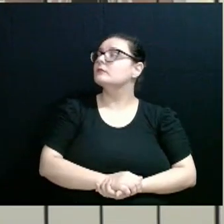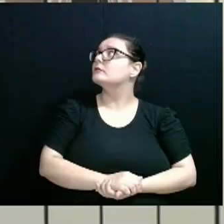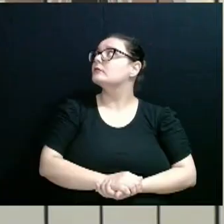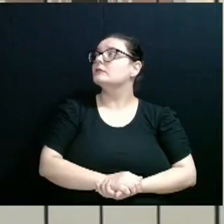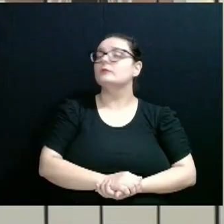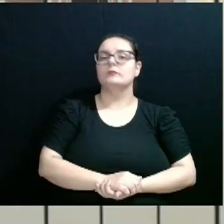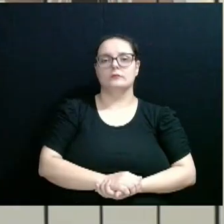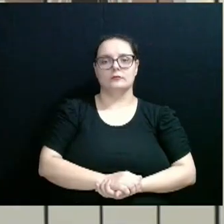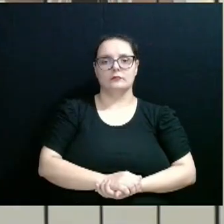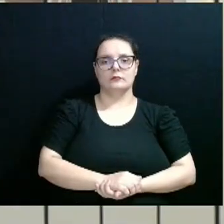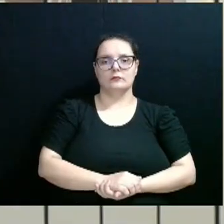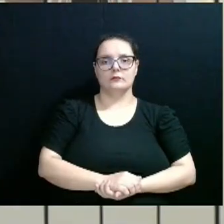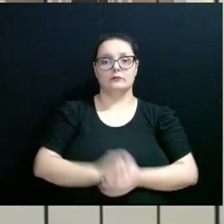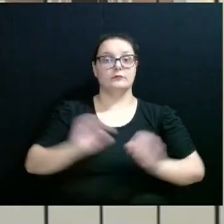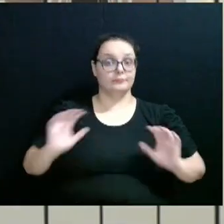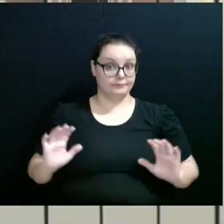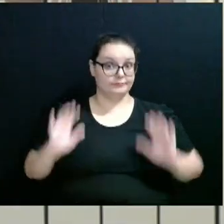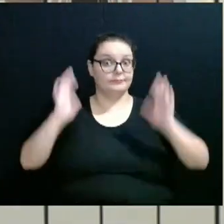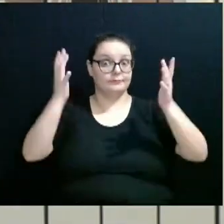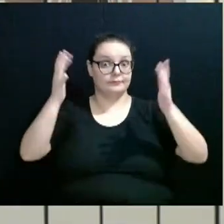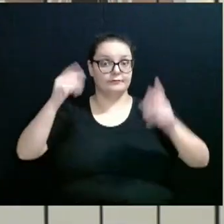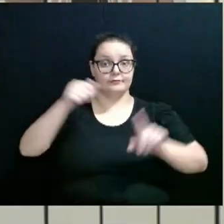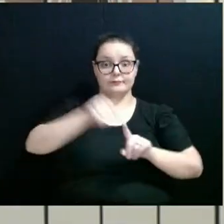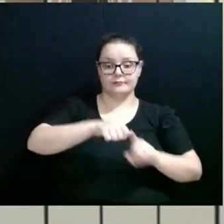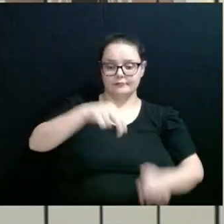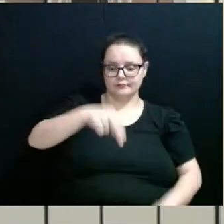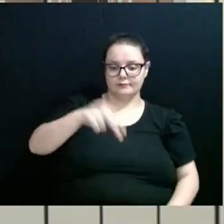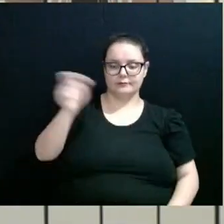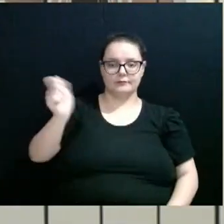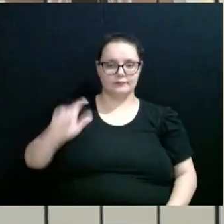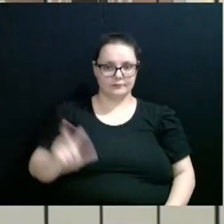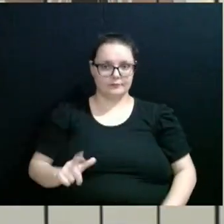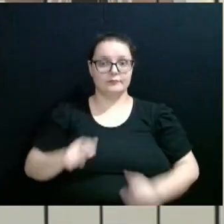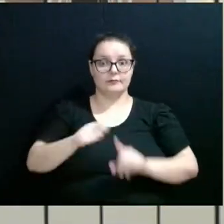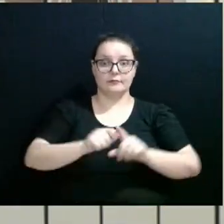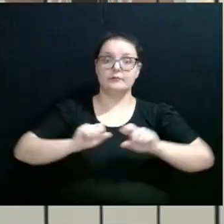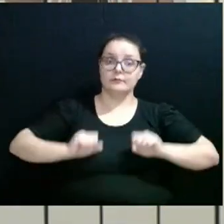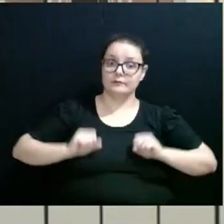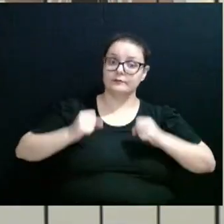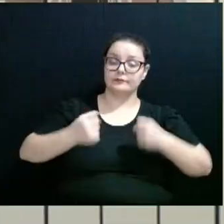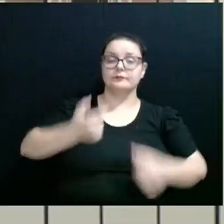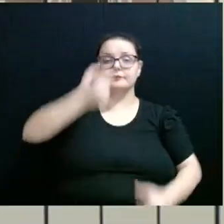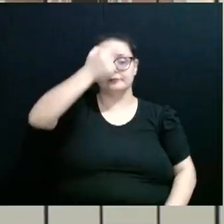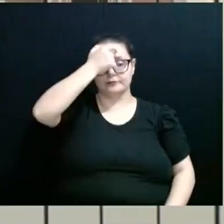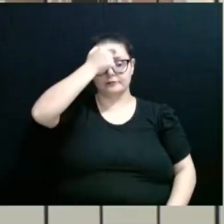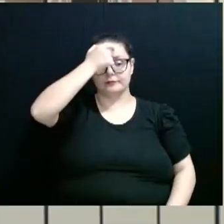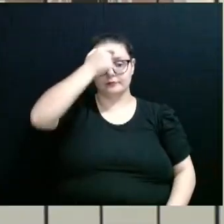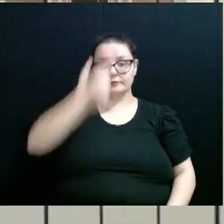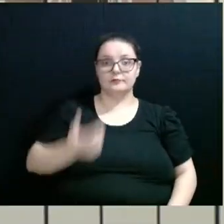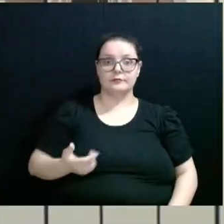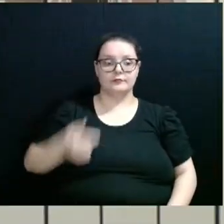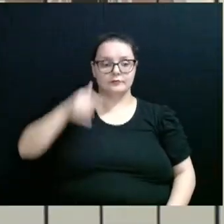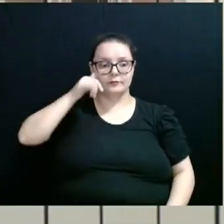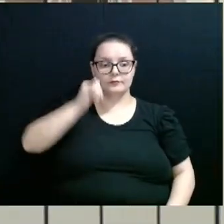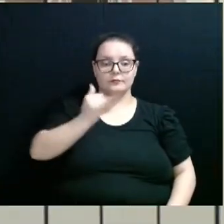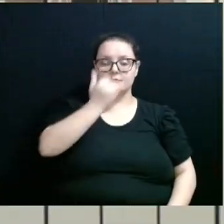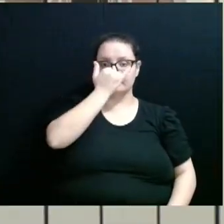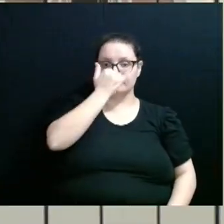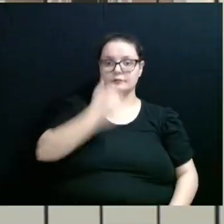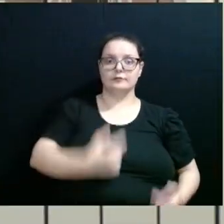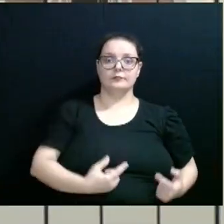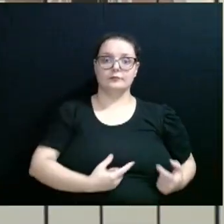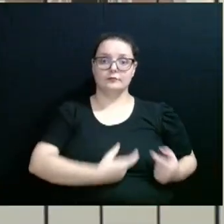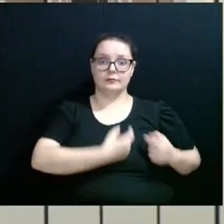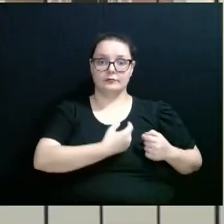Em comemoração ao Novembro Azul, mês dedicado à conscientização e prevenção do câncer de próstata e